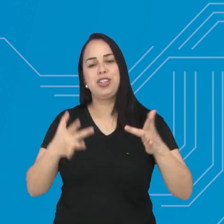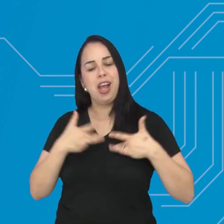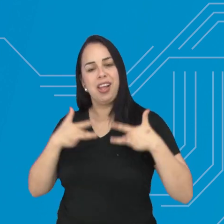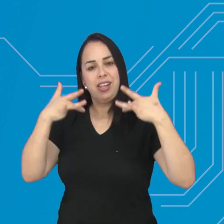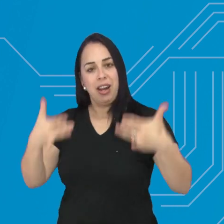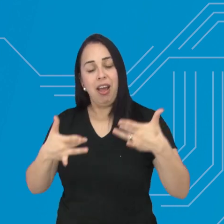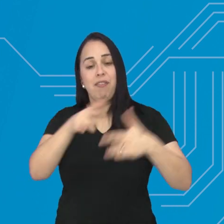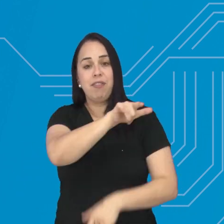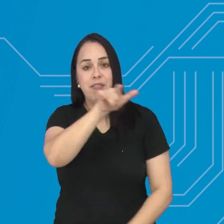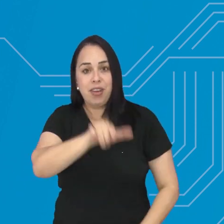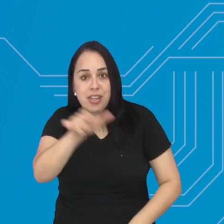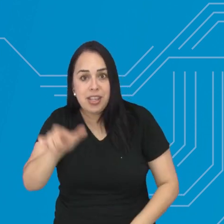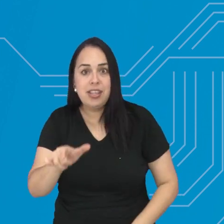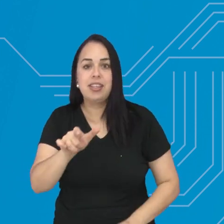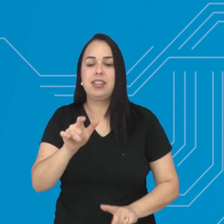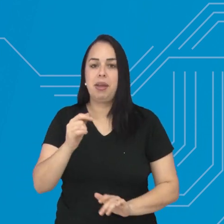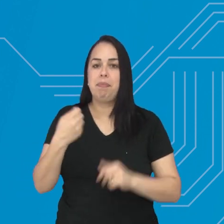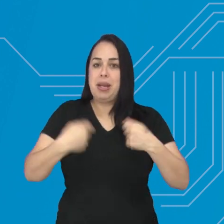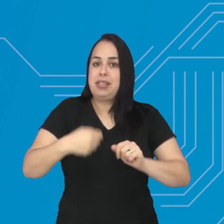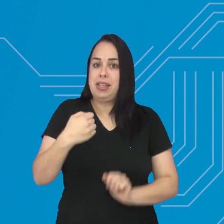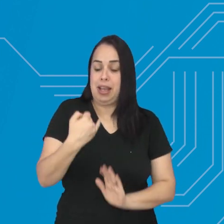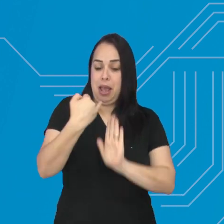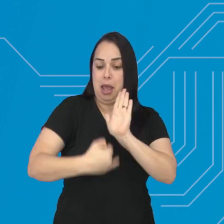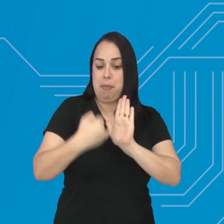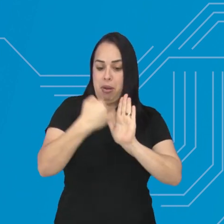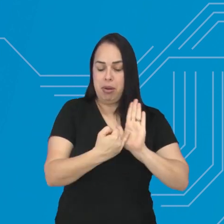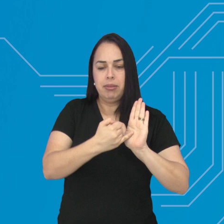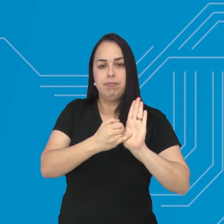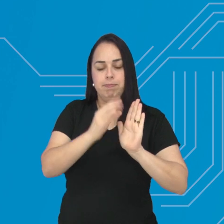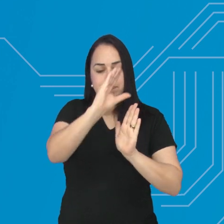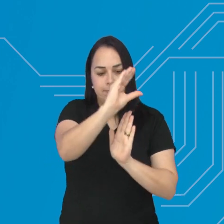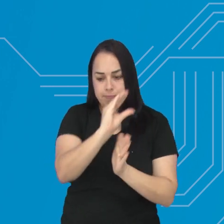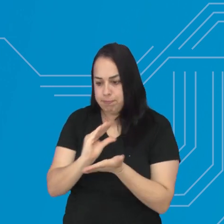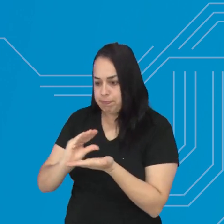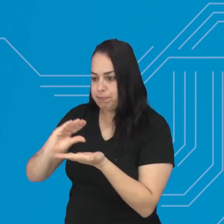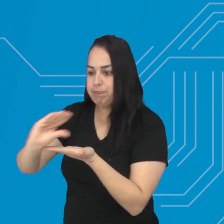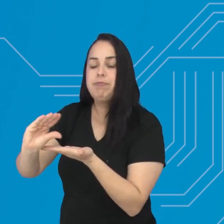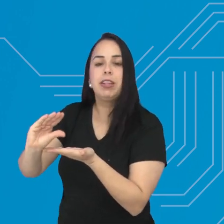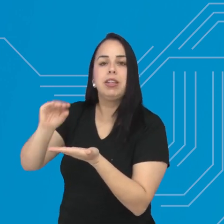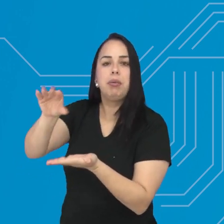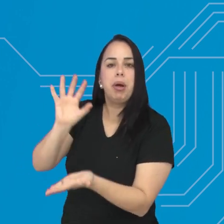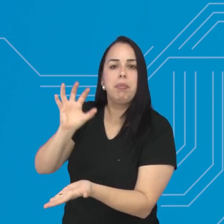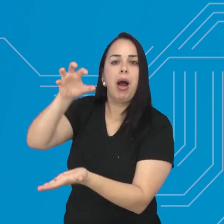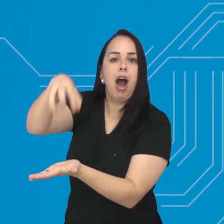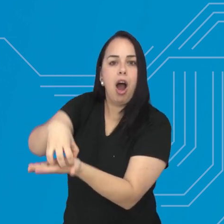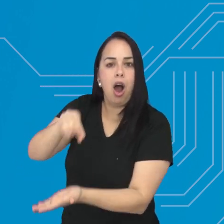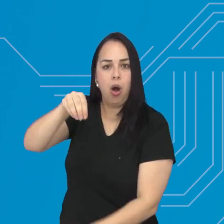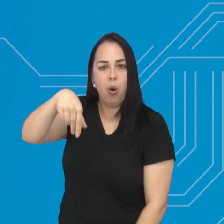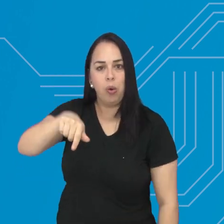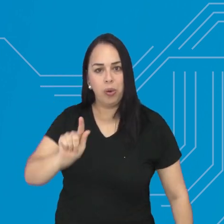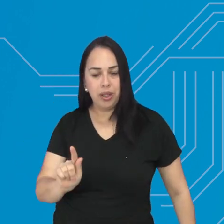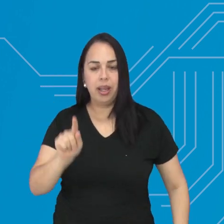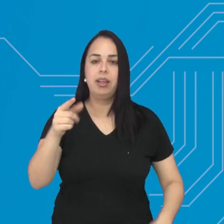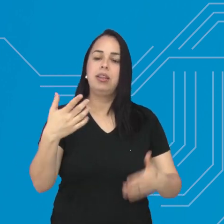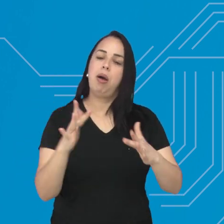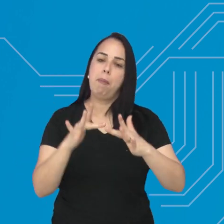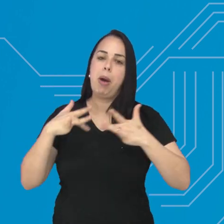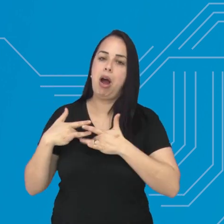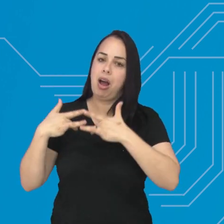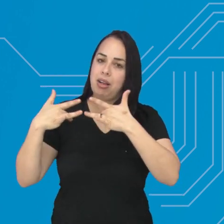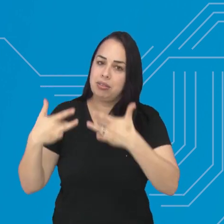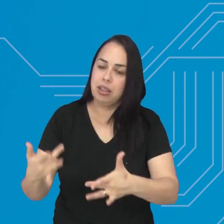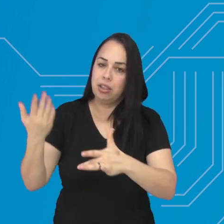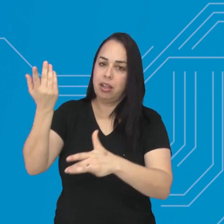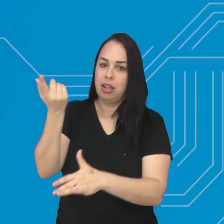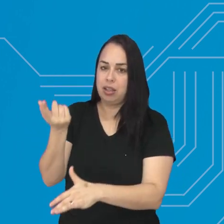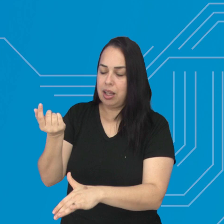os contribuintes que têm imposto devido e é uma forma de doar parte do valor a ser pago para uma boa causa. Aqui em São José, as doações são para o